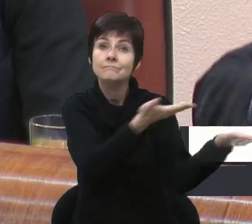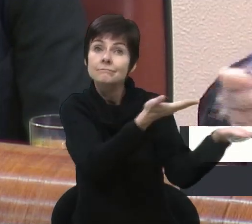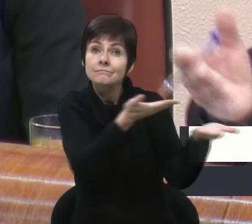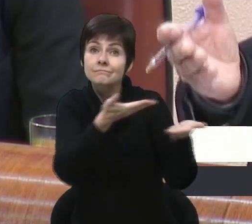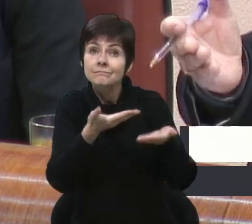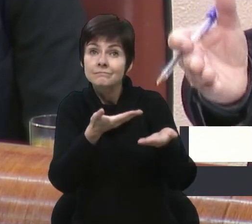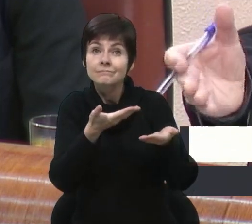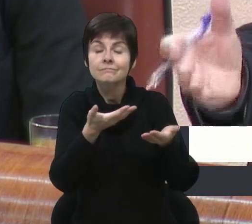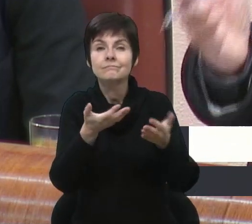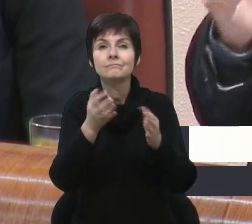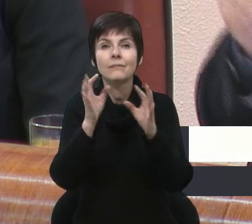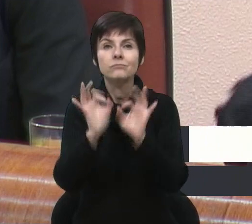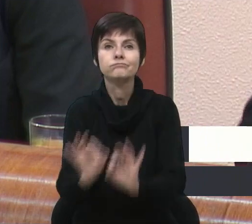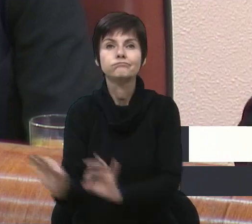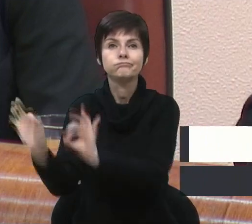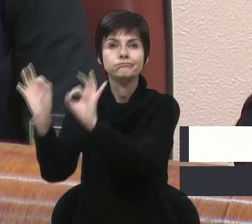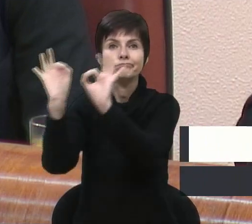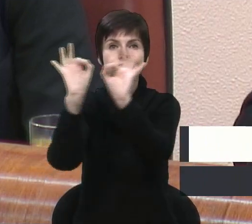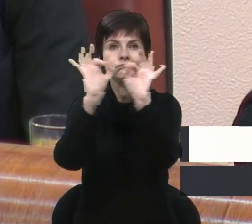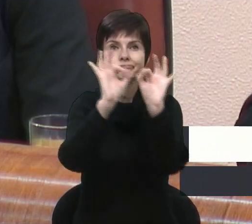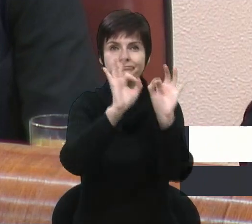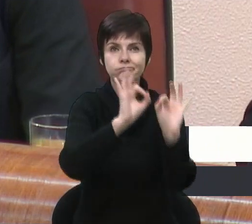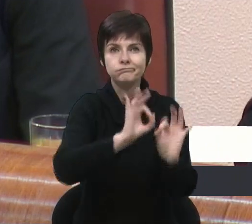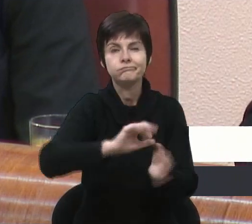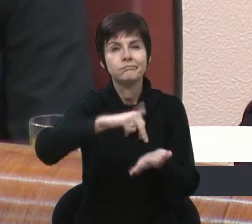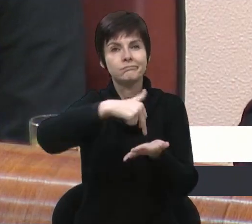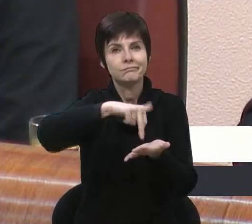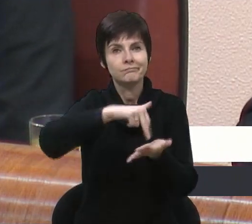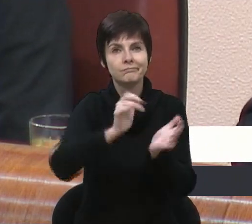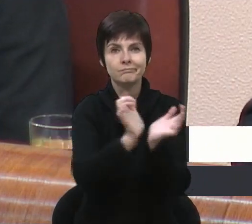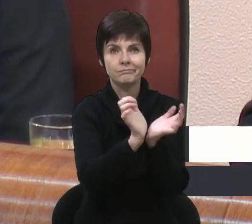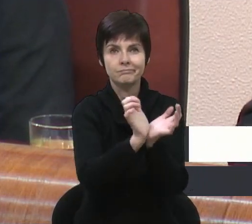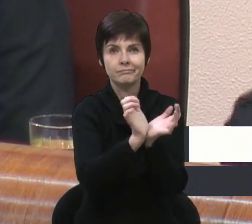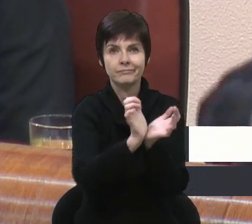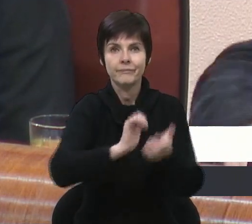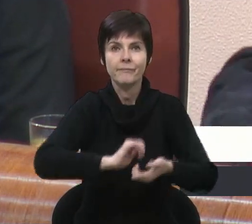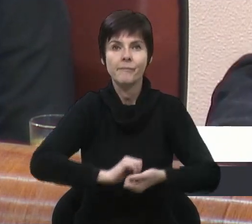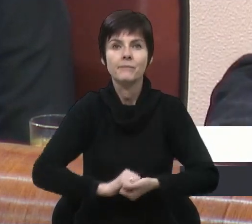para assistirmos à apresentação de dança do grupo Alarme Falso.